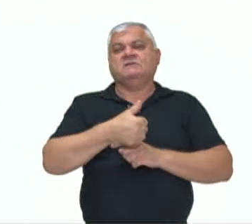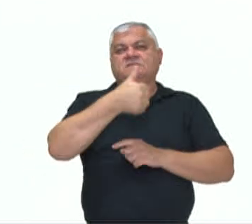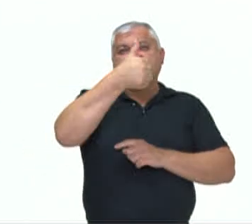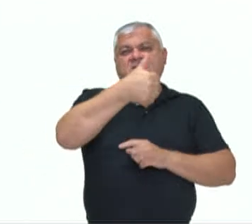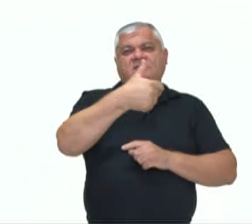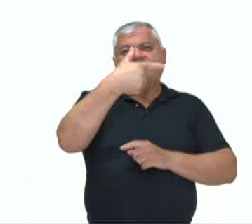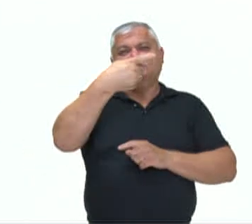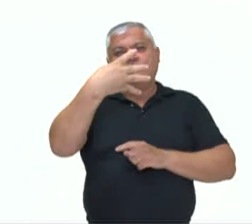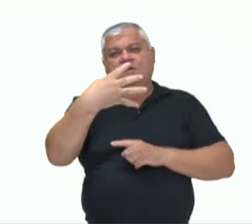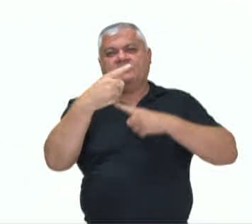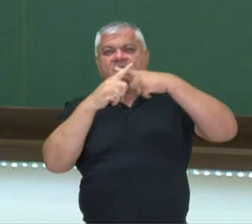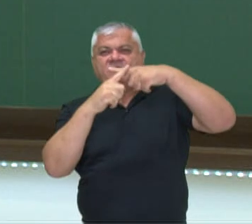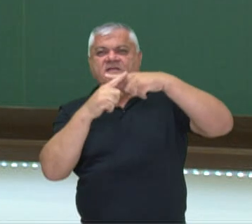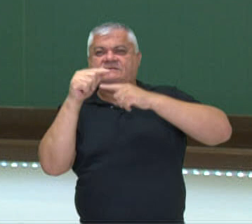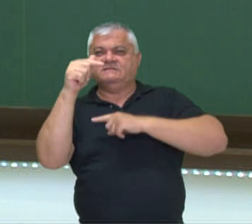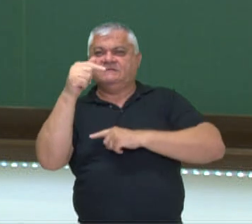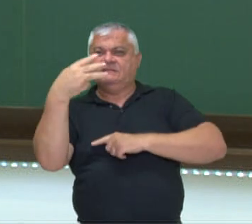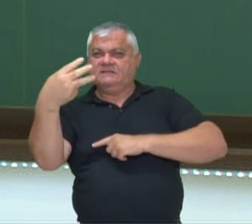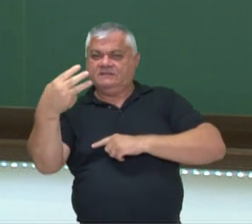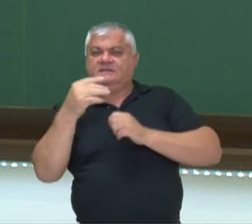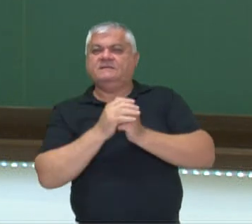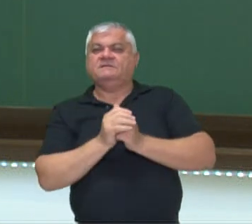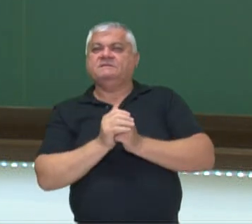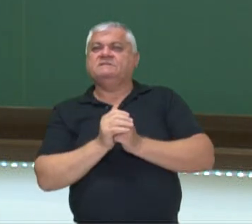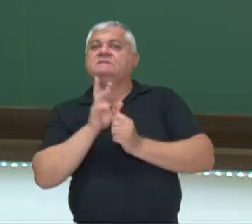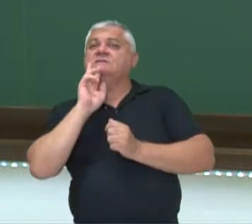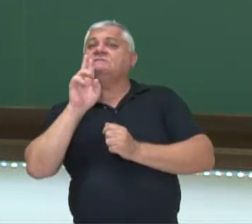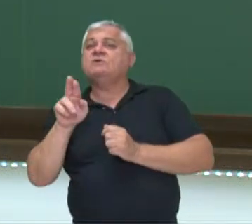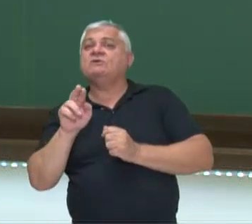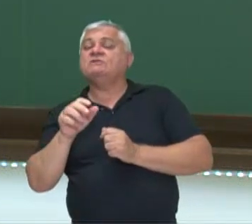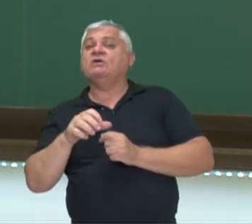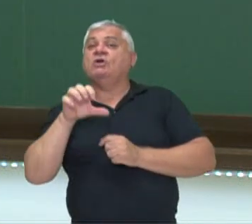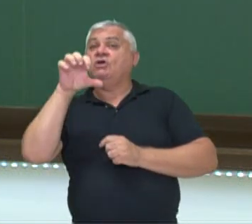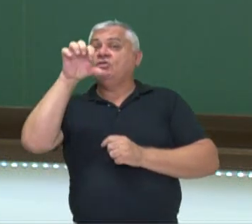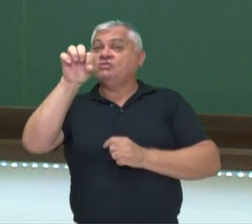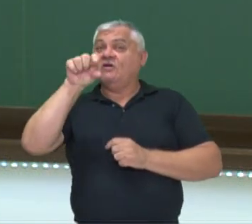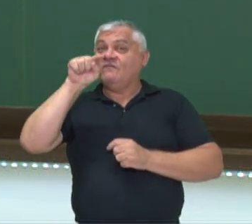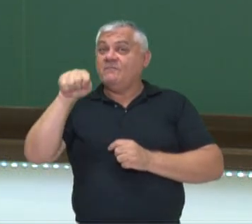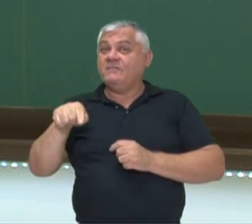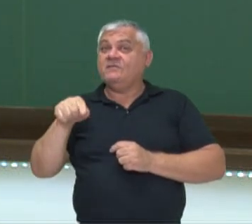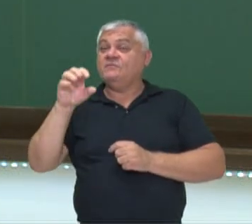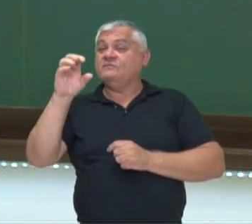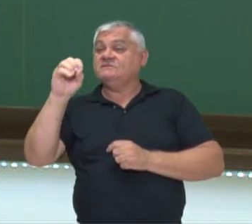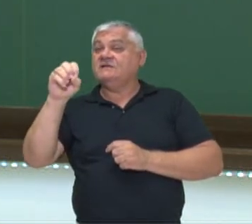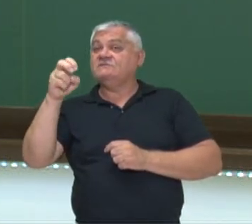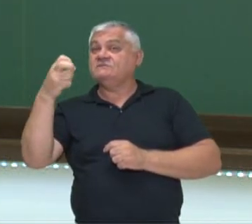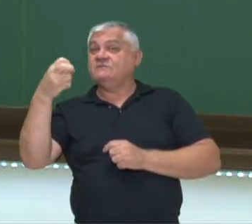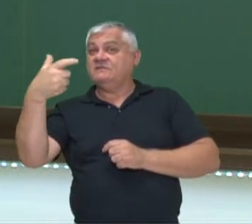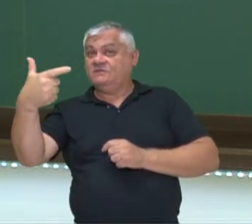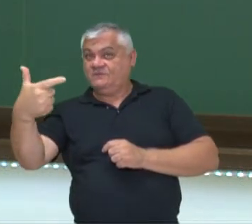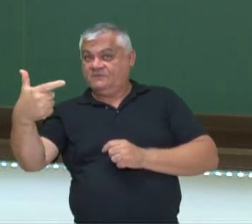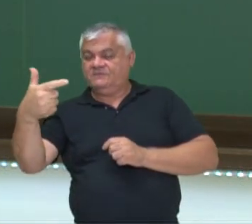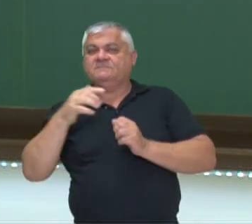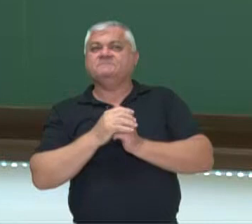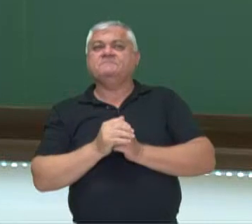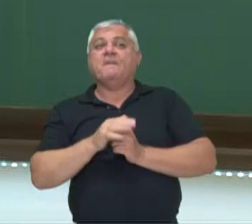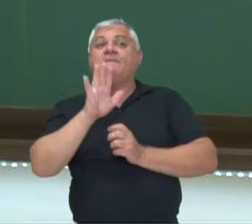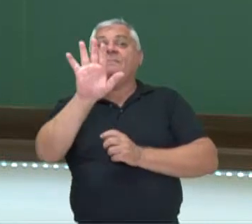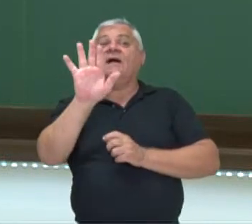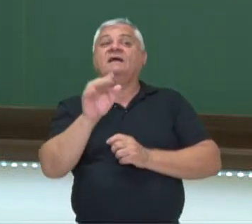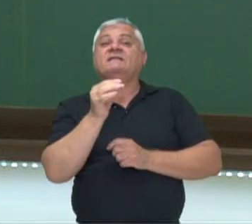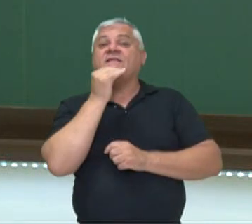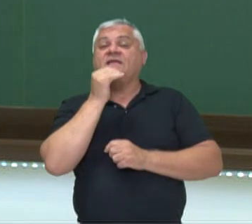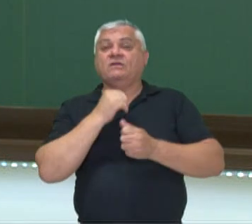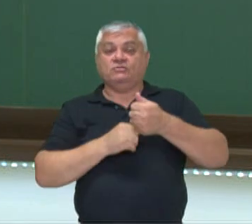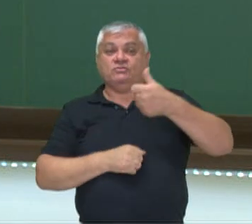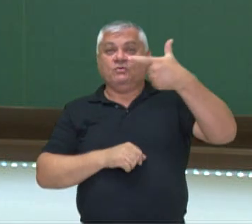vezes 73. 124 vezes 73 é 9.052. Só que aqui eu tenho um número, uma